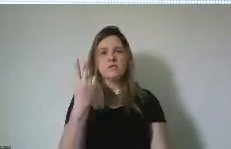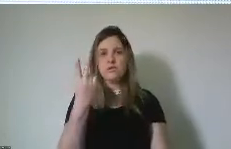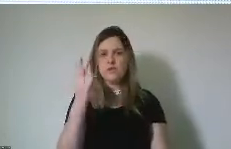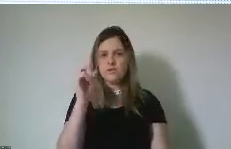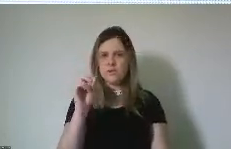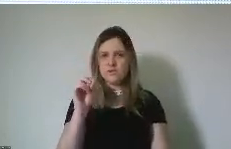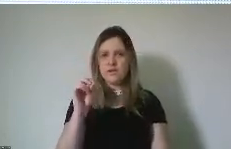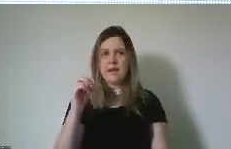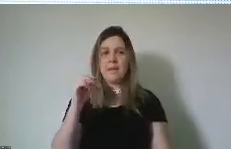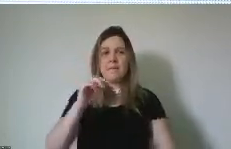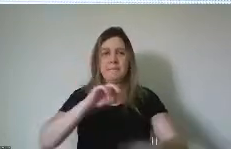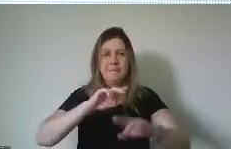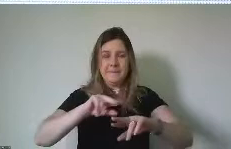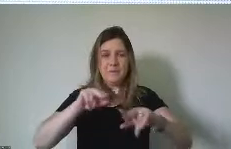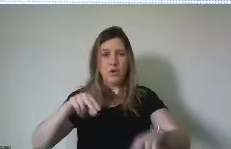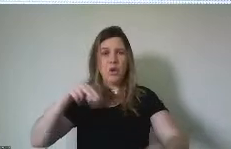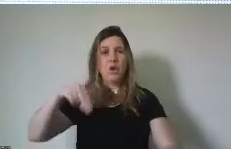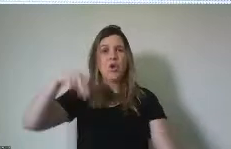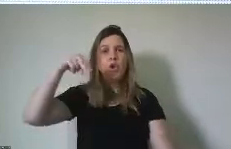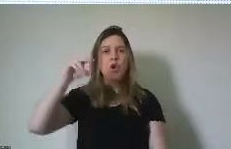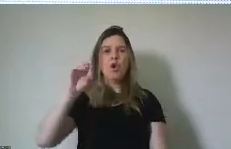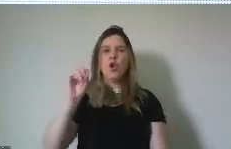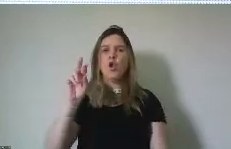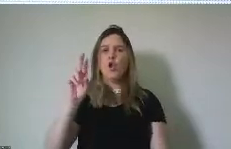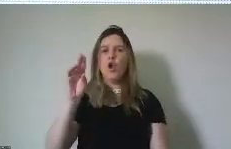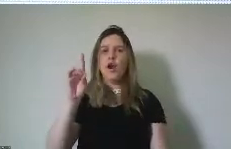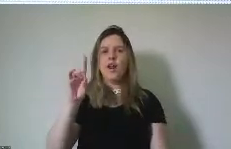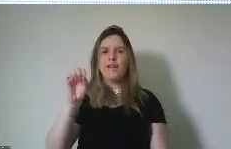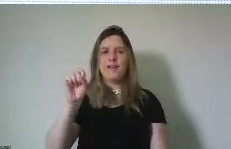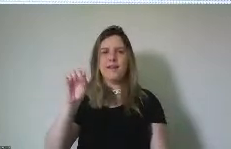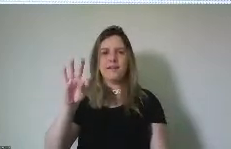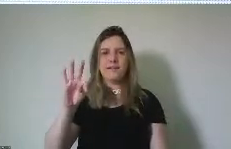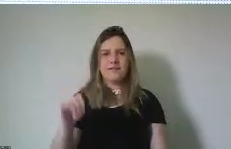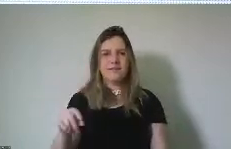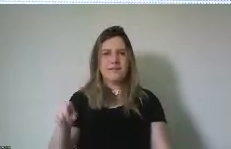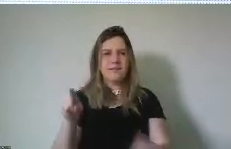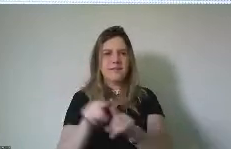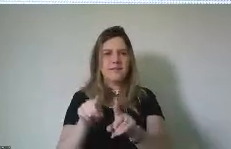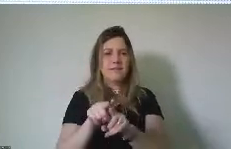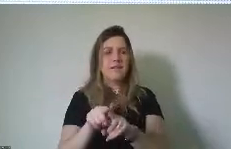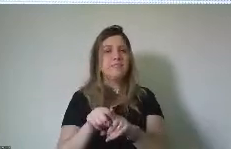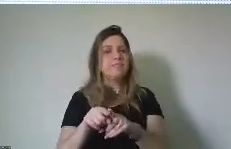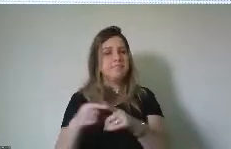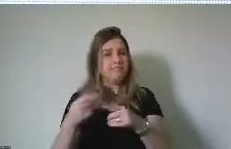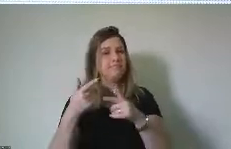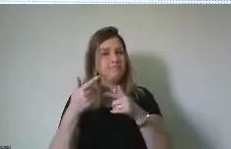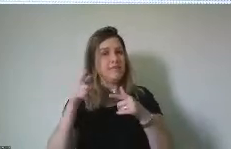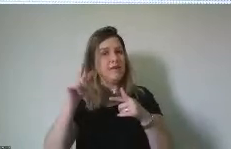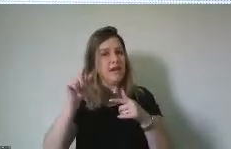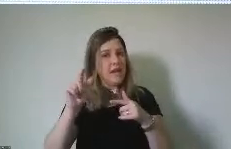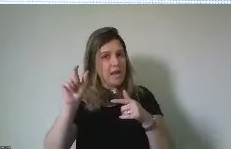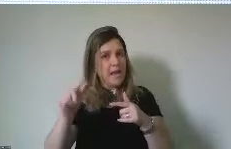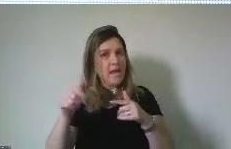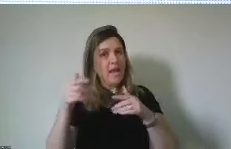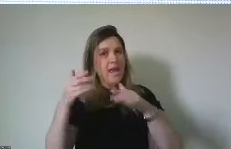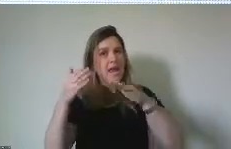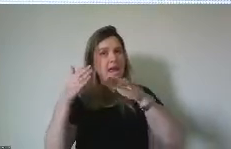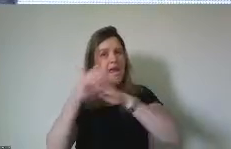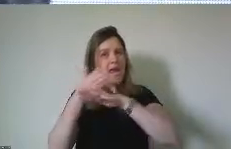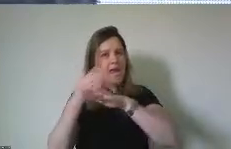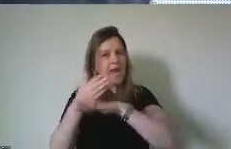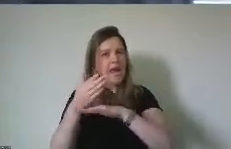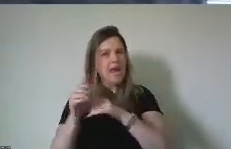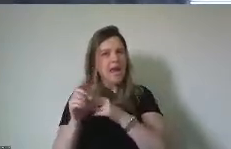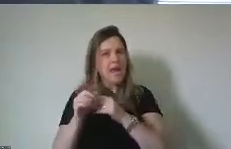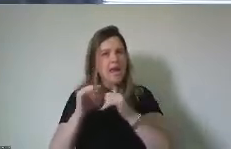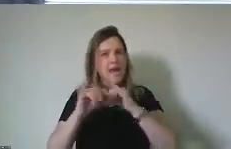demanda da região Nordeste produzindo energia através de renováveis esse excesso foi o que transmitido para